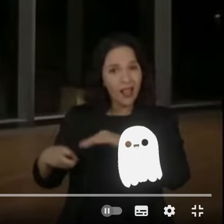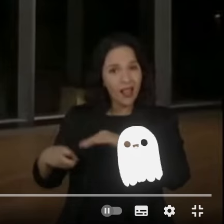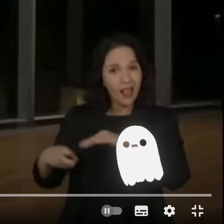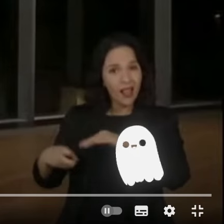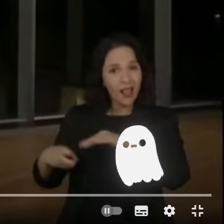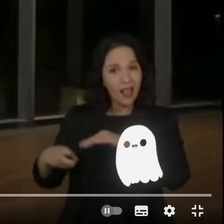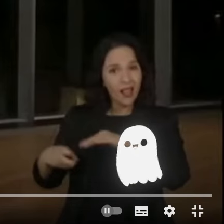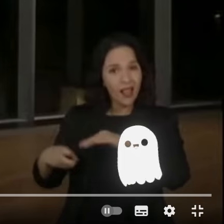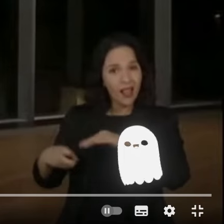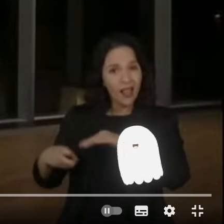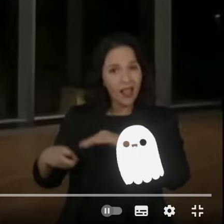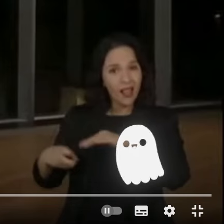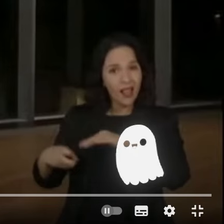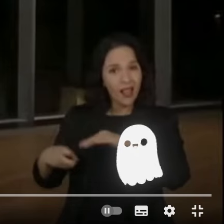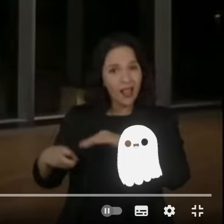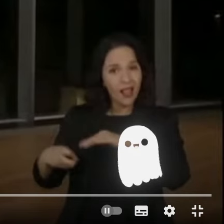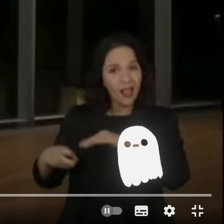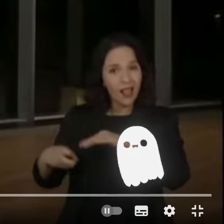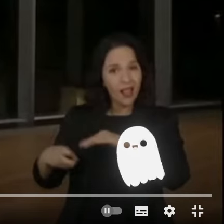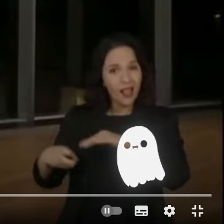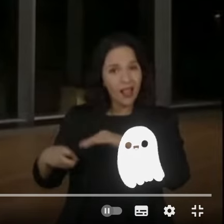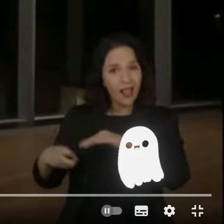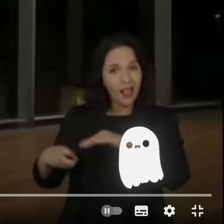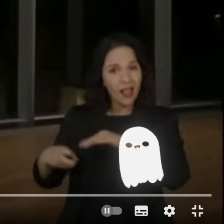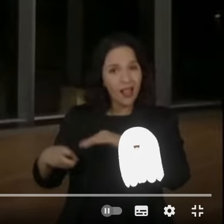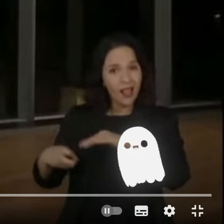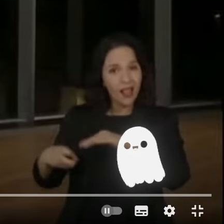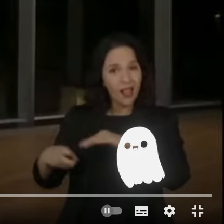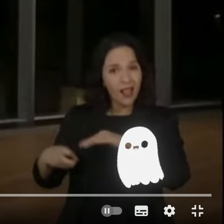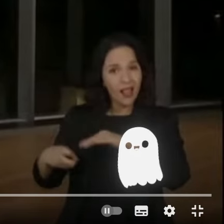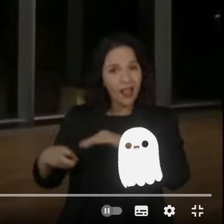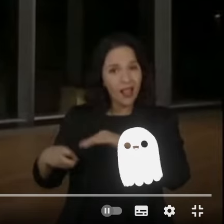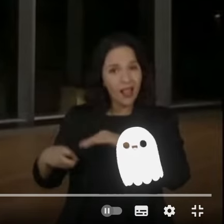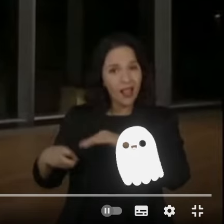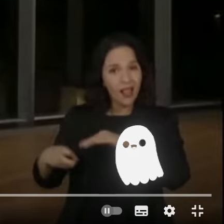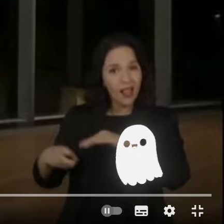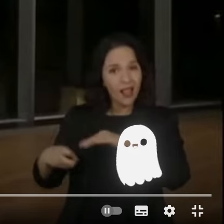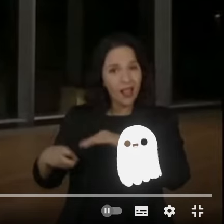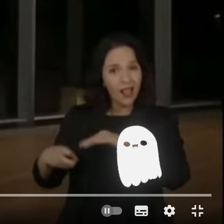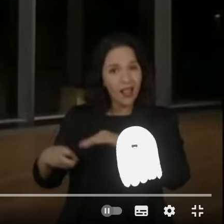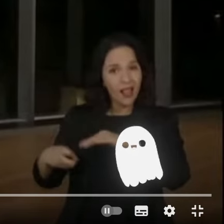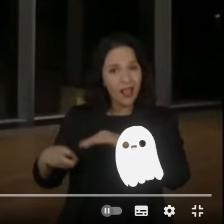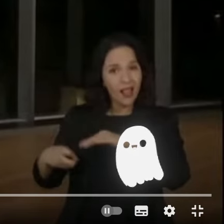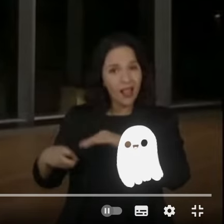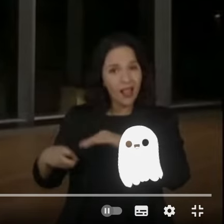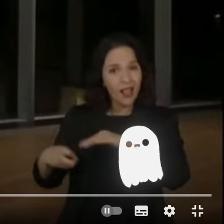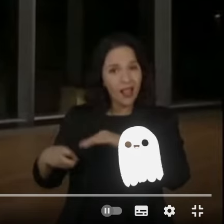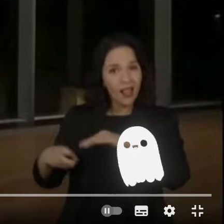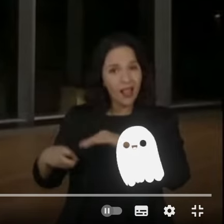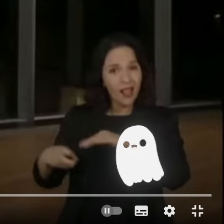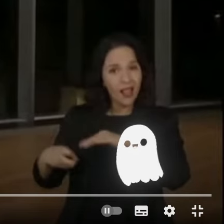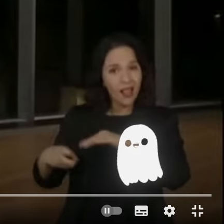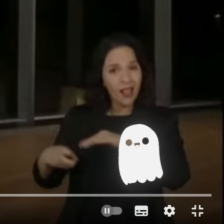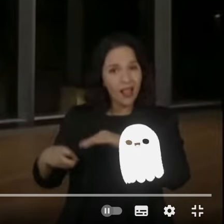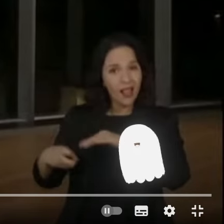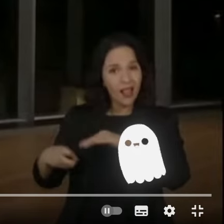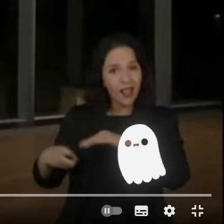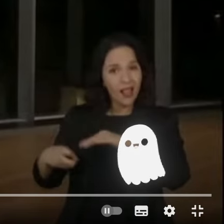jeito, assim, com raiva e etc. Pra resolver as coisas. E sendo bem sincera, assim, eu nem